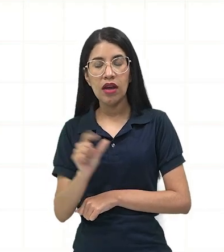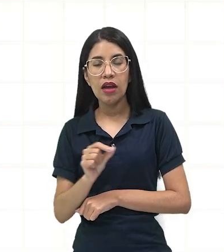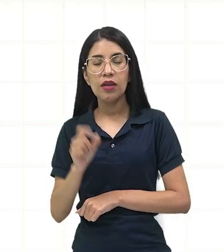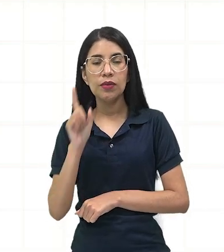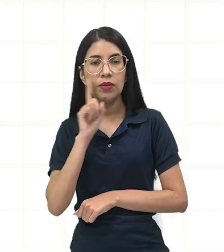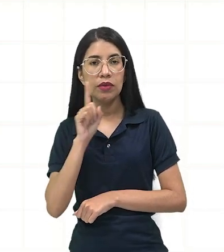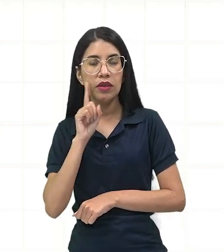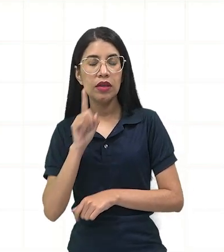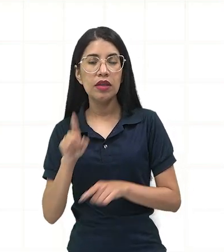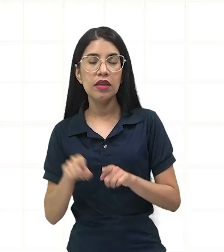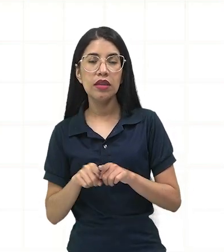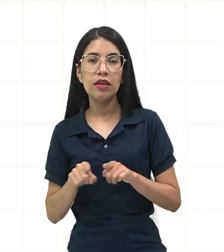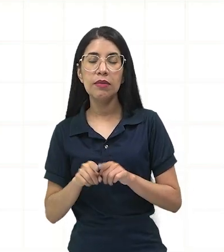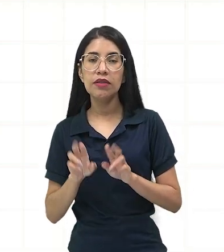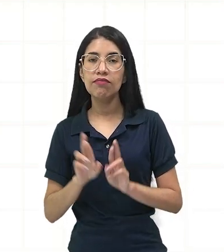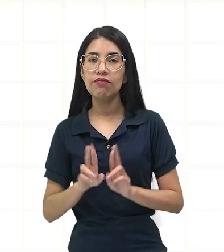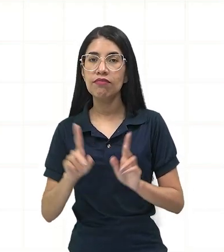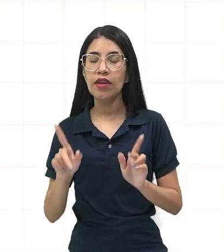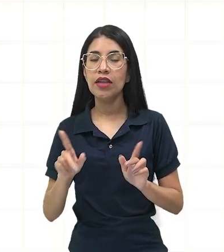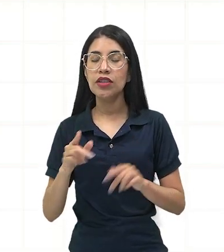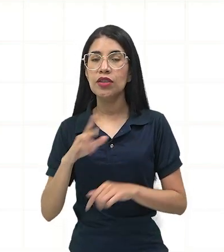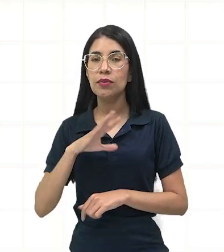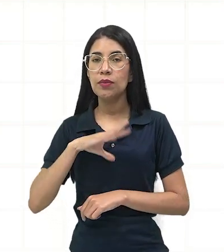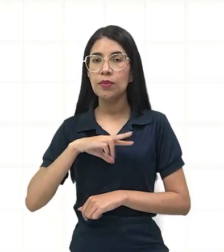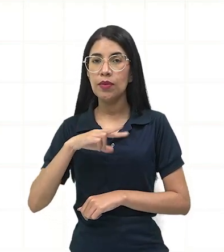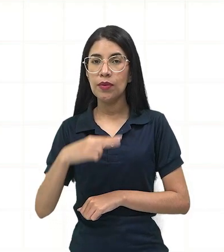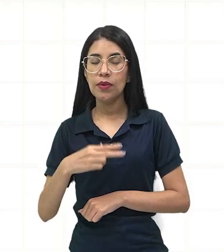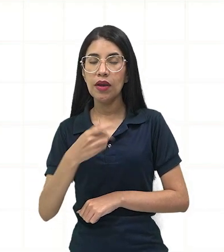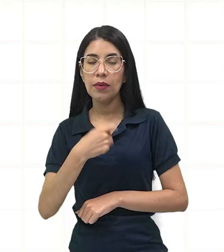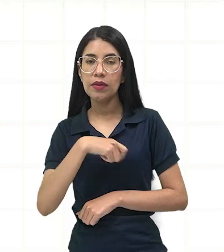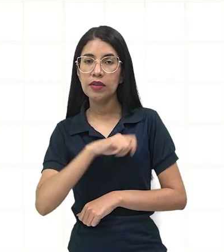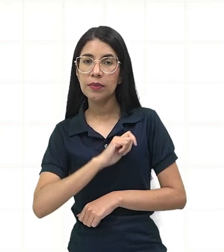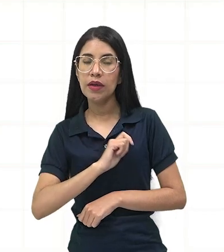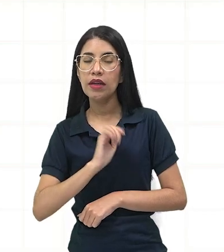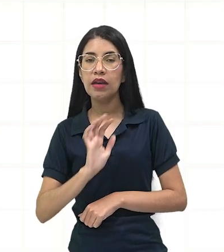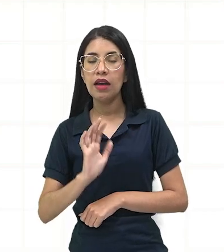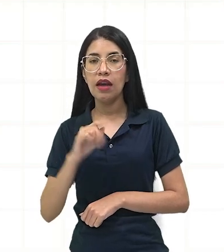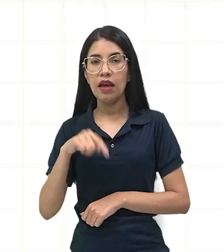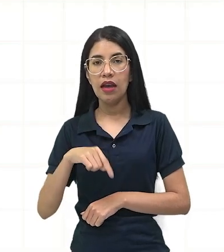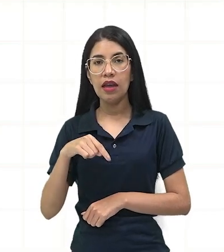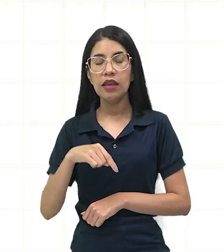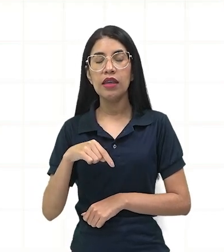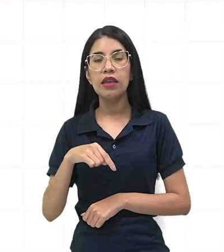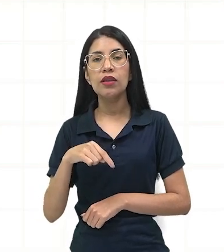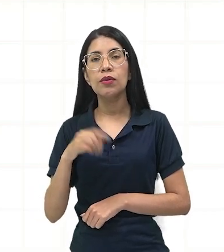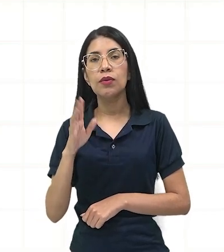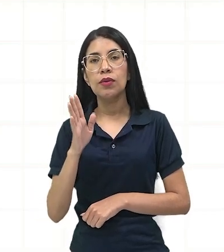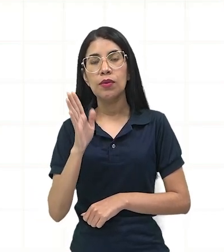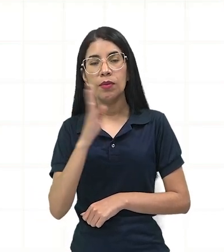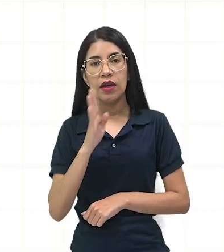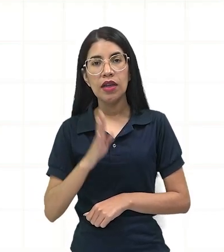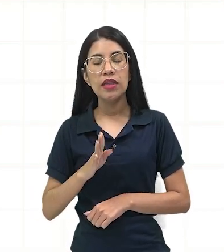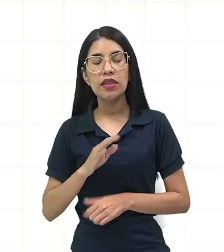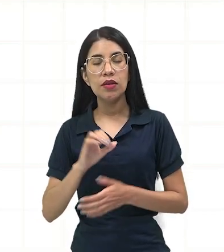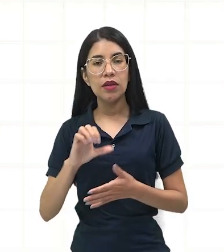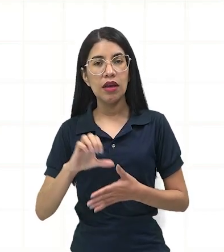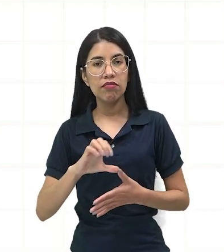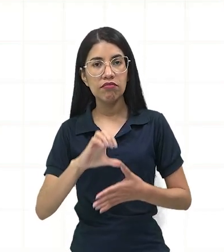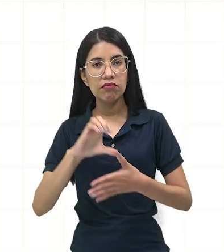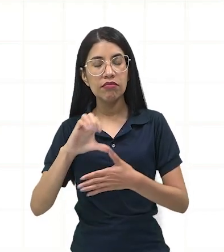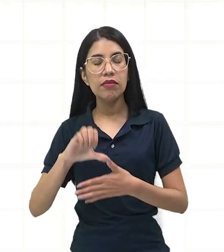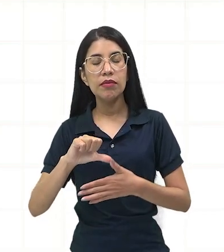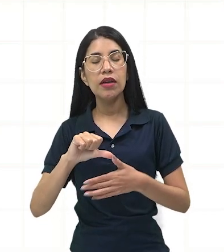e, diferentemente do que Portugal e Espanha refizeram no restante da América, a gente vai